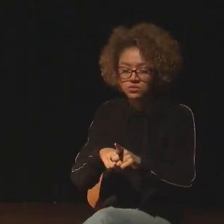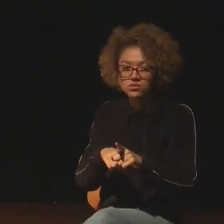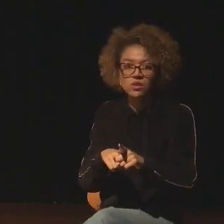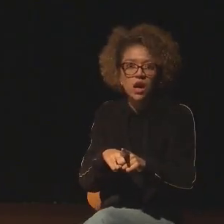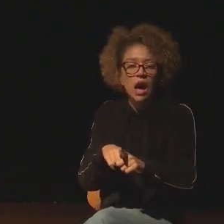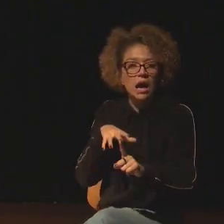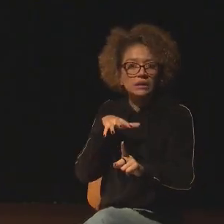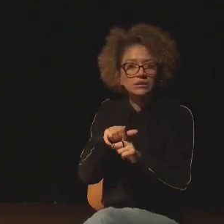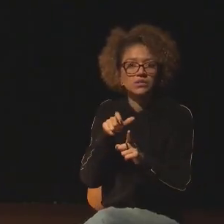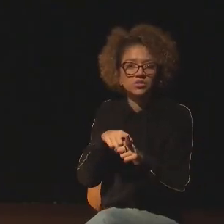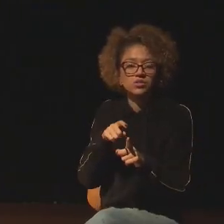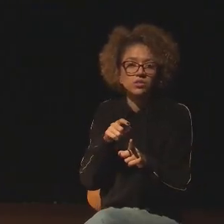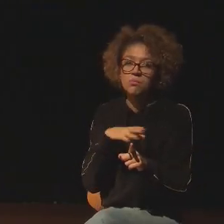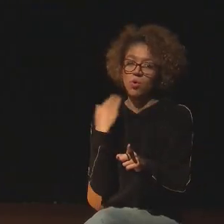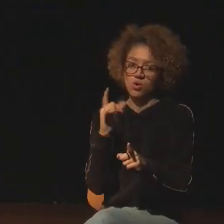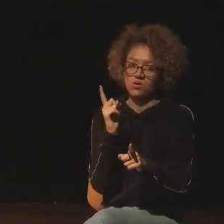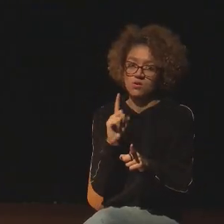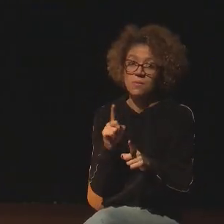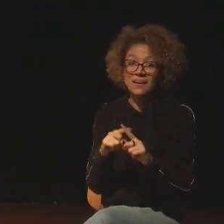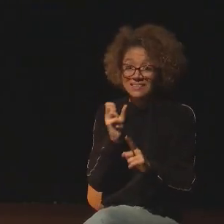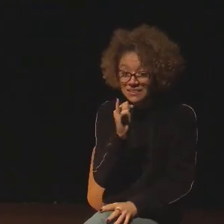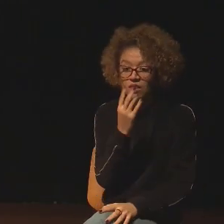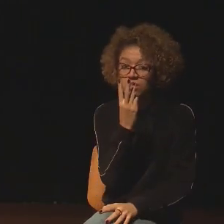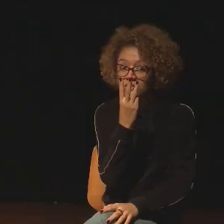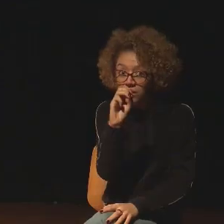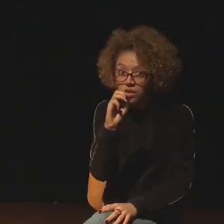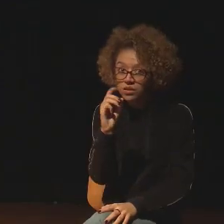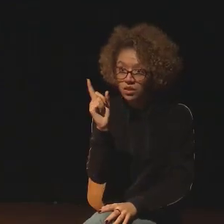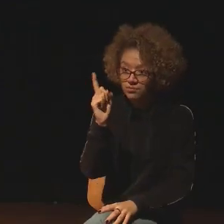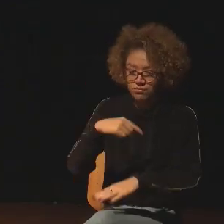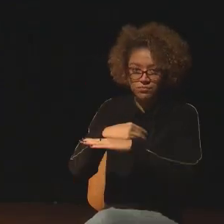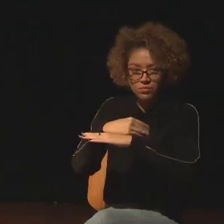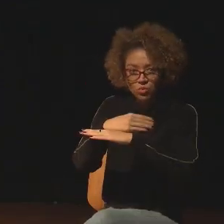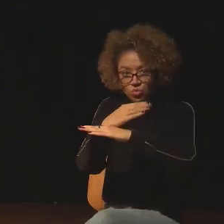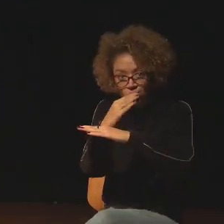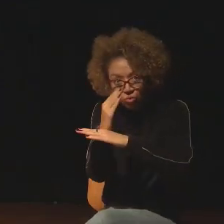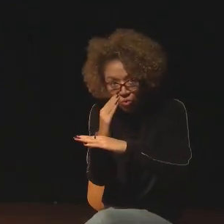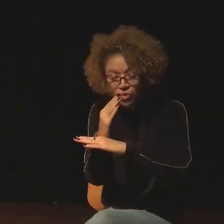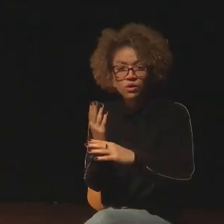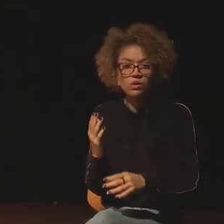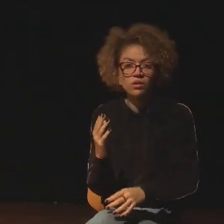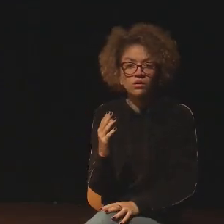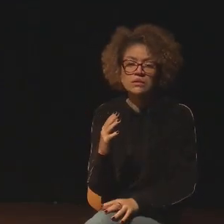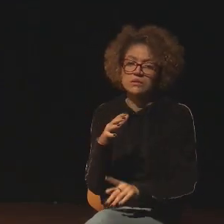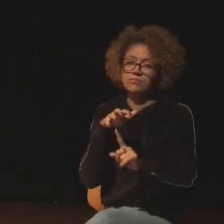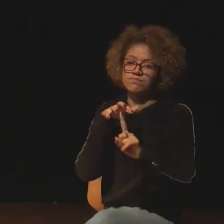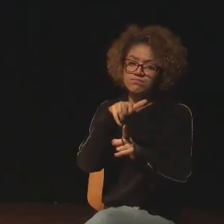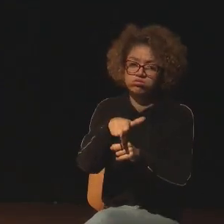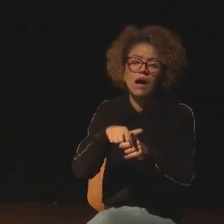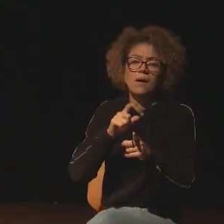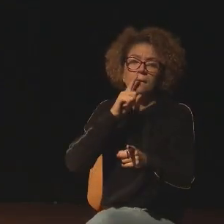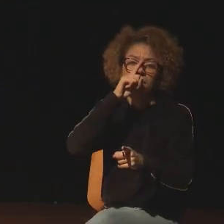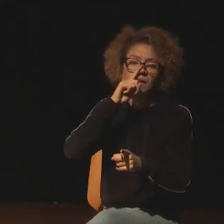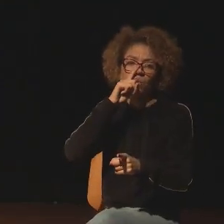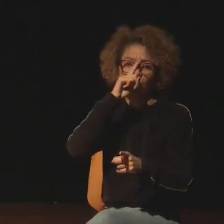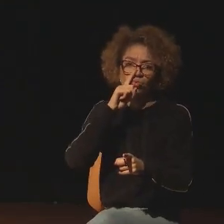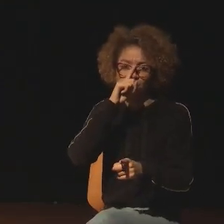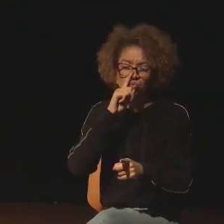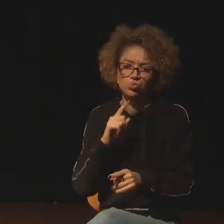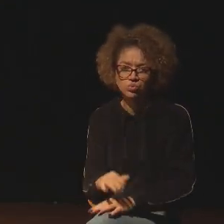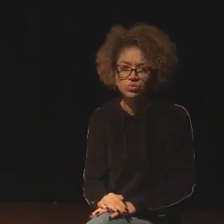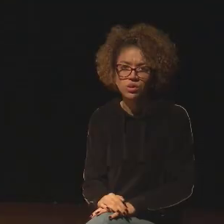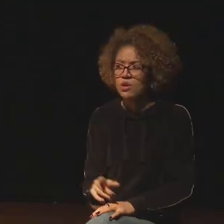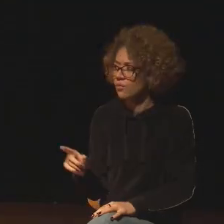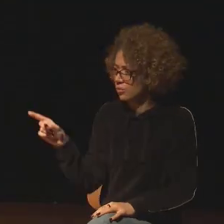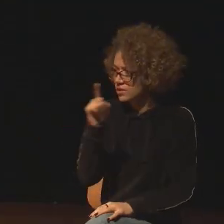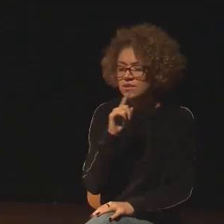mas a chance de morte cai drasticamente. É preciso reduzir as velocidades do entorno, alargar, parece que vocês pensaram no alargamento